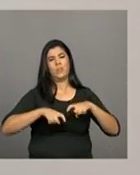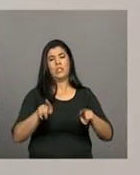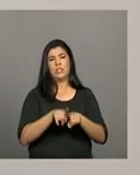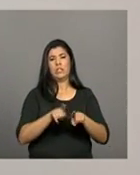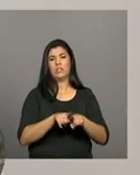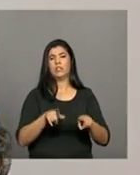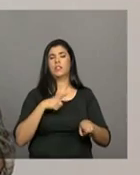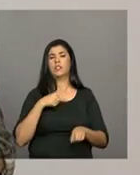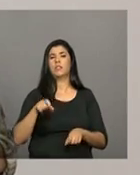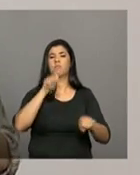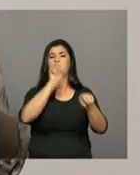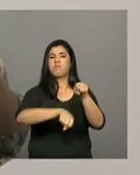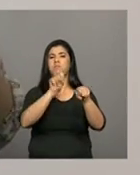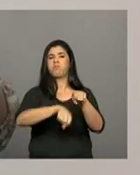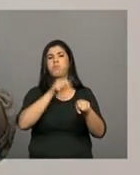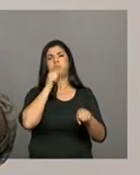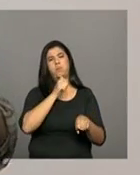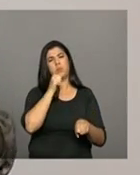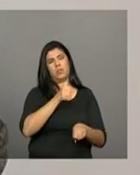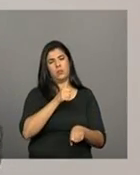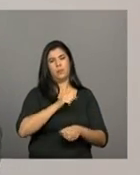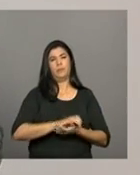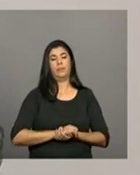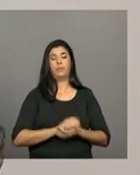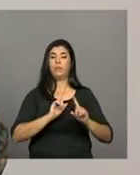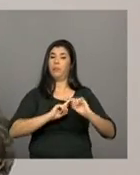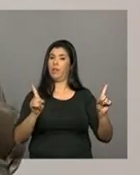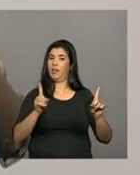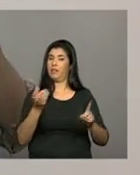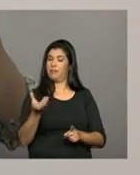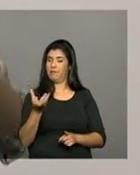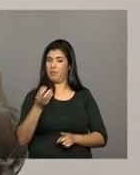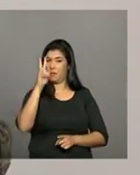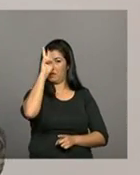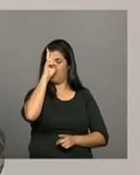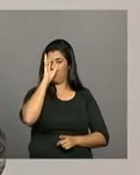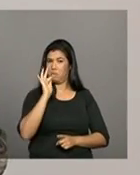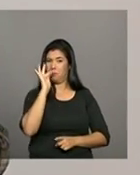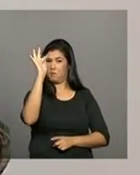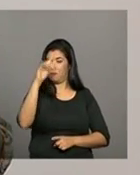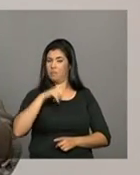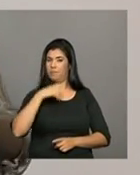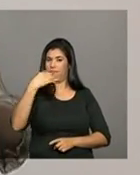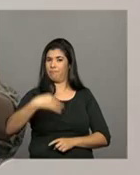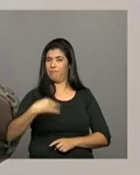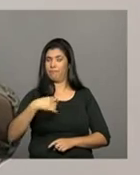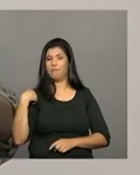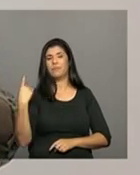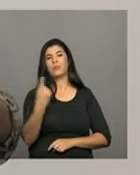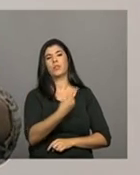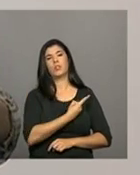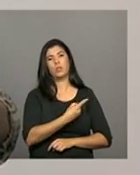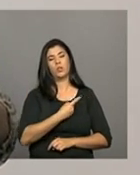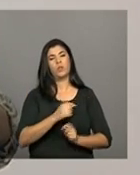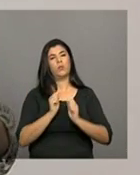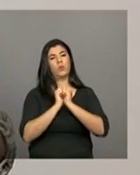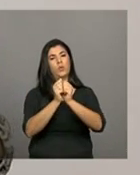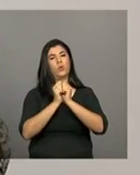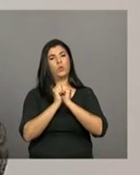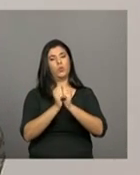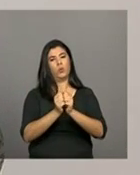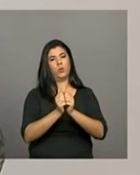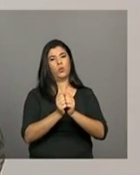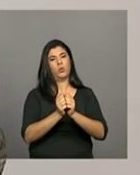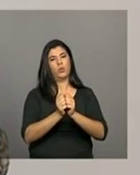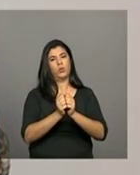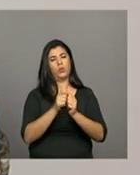dos homicídios. Mas, ainda, eu tenho certeza que nós aqui vamos pegar o touro à